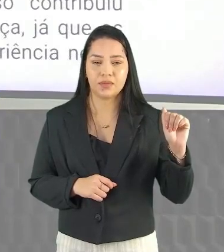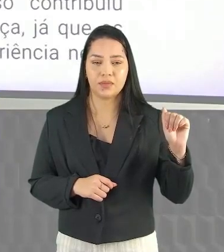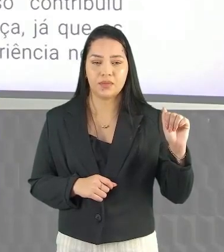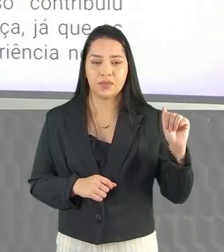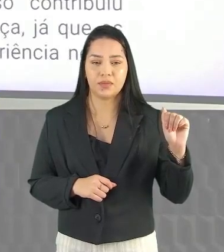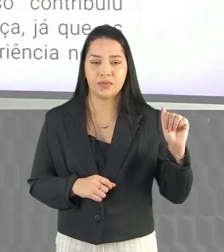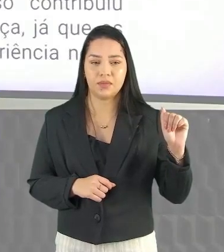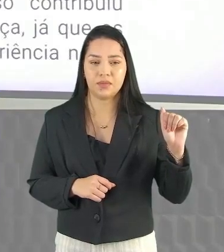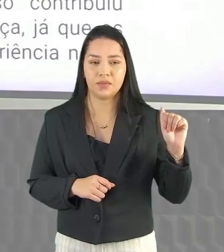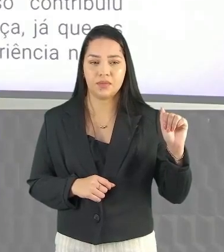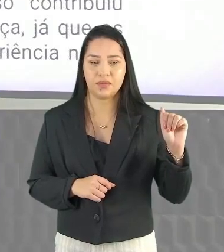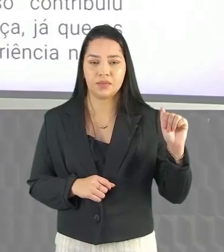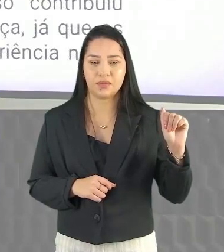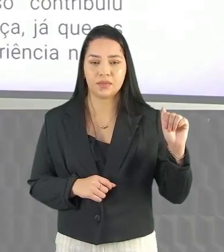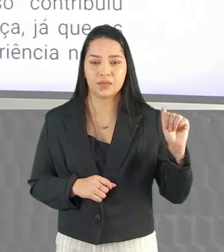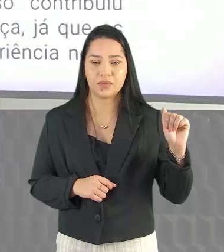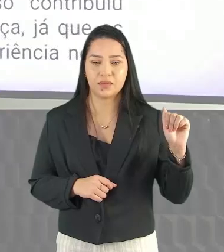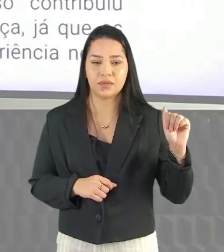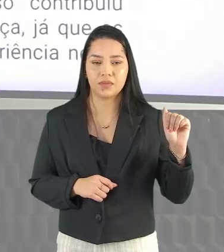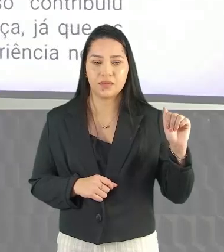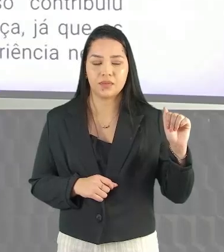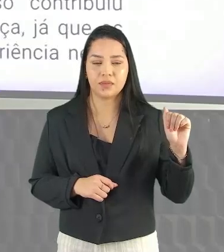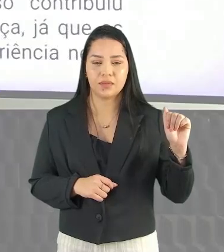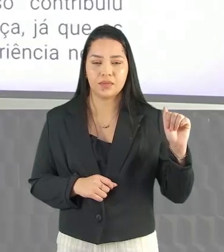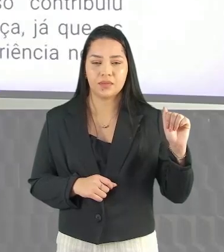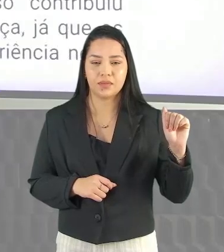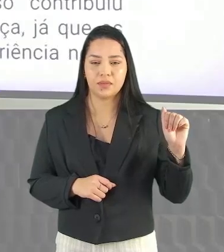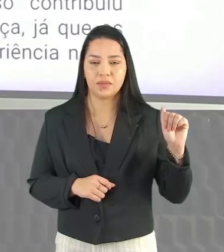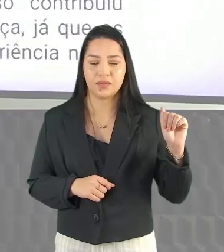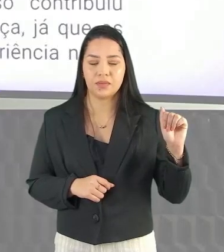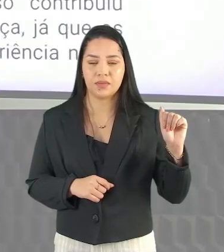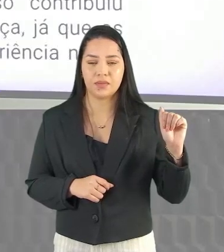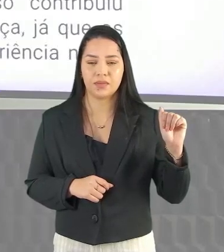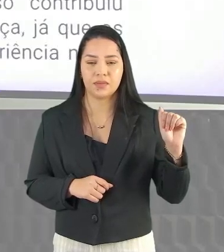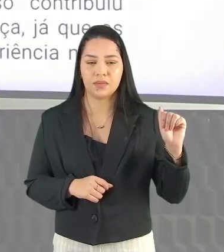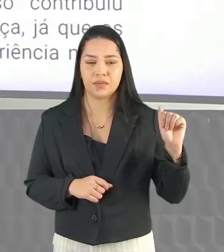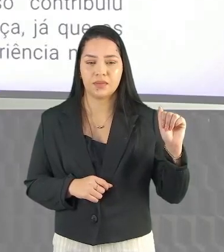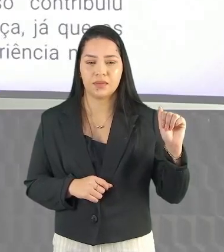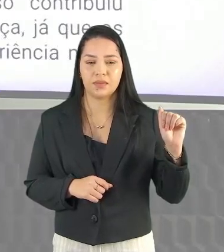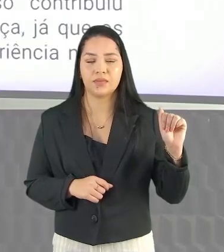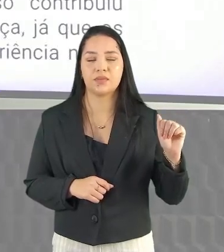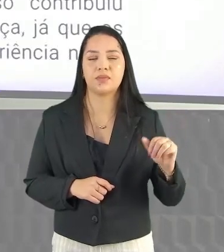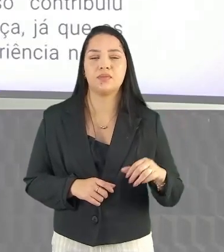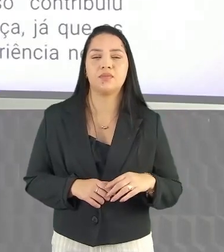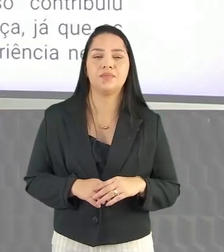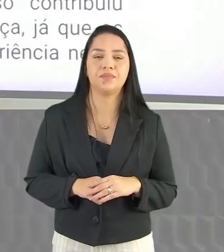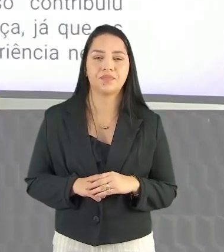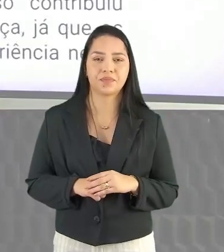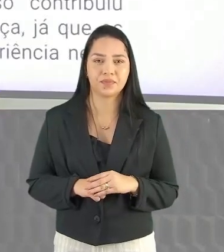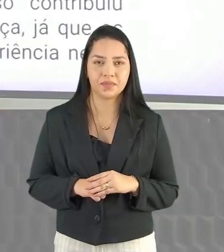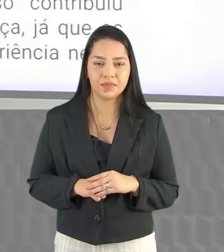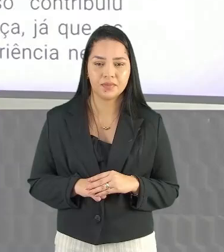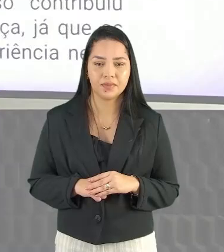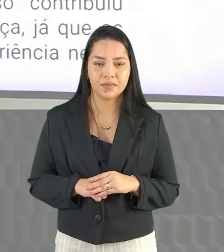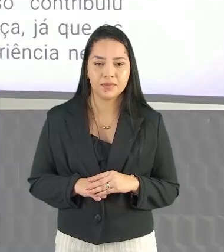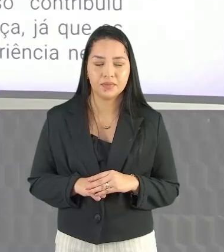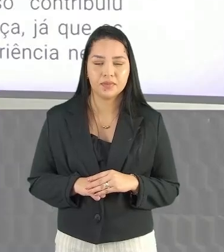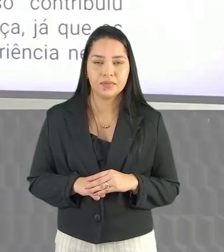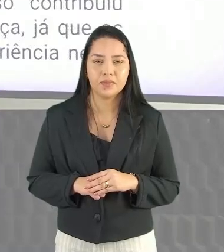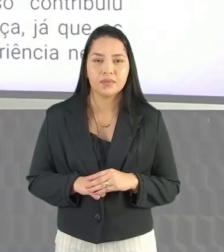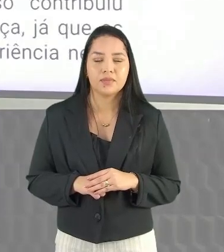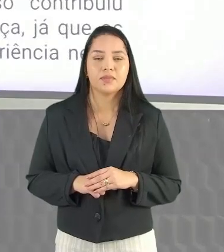alianças, como a Tríplice Aliança, composta inicialmente por Rússia, França e Inglaterra, e a Tríplice Entente, composta por Alemanha, Áustria e